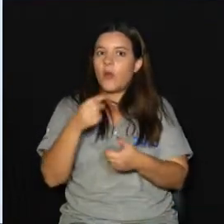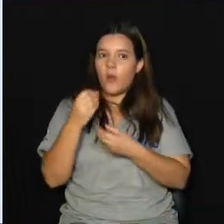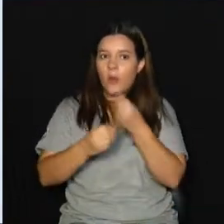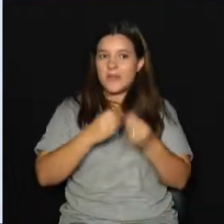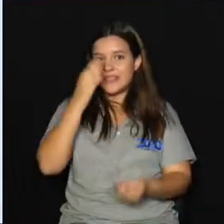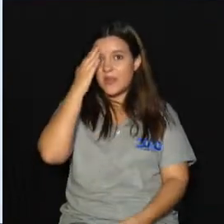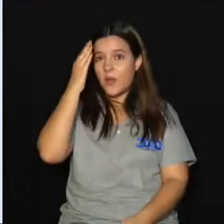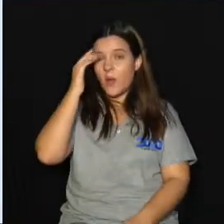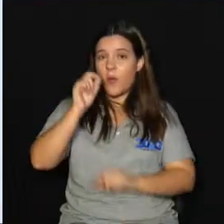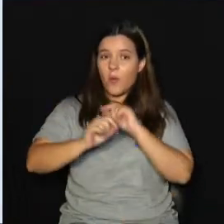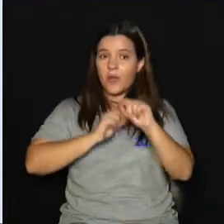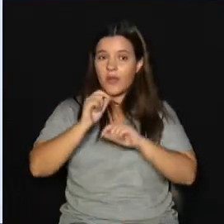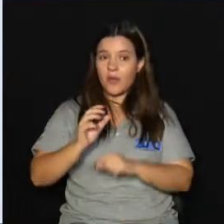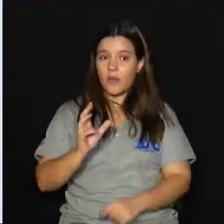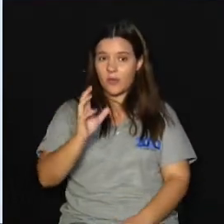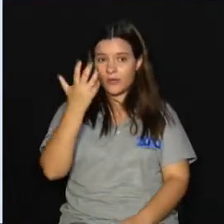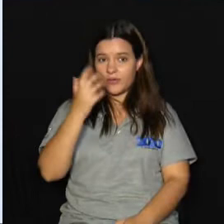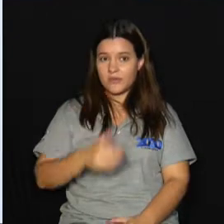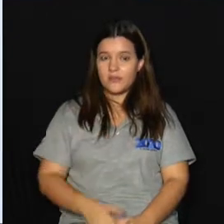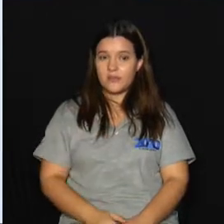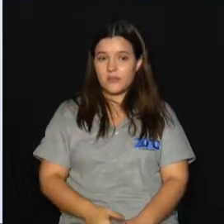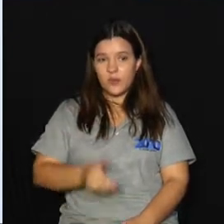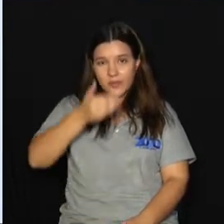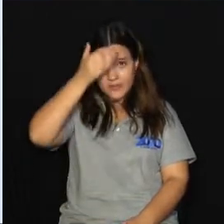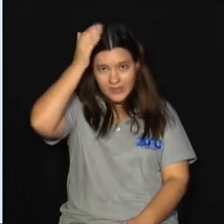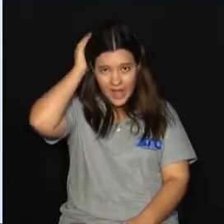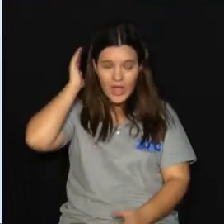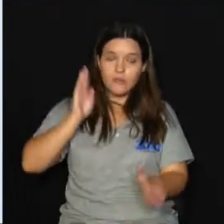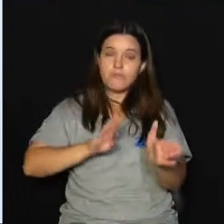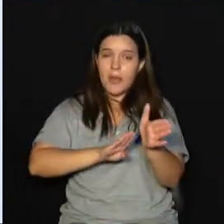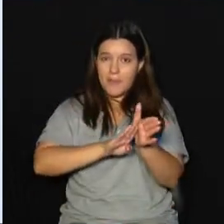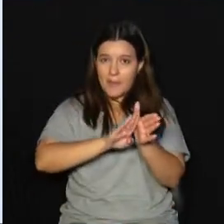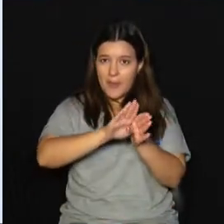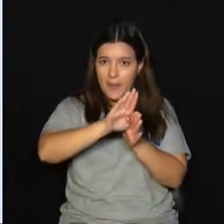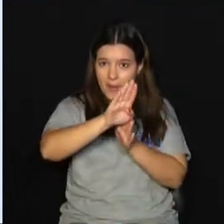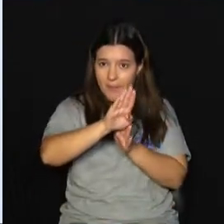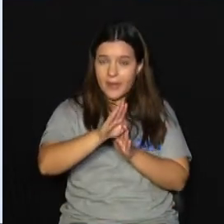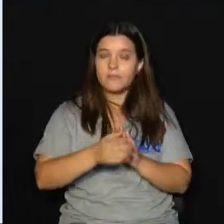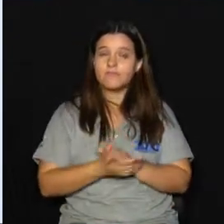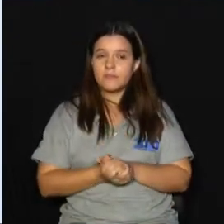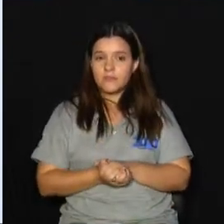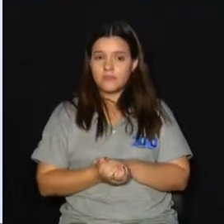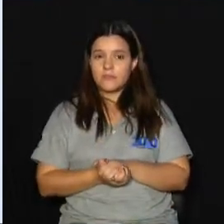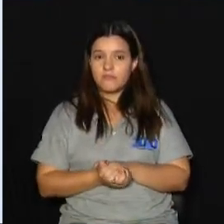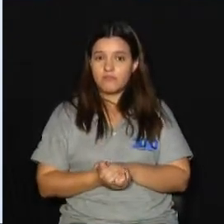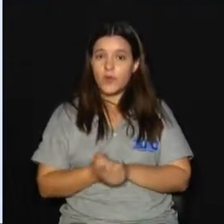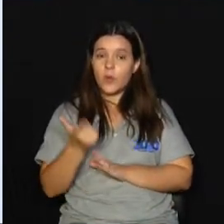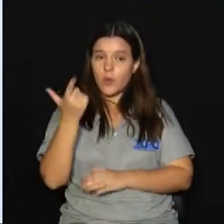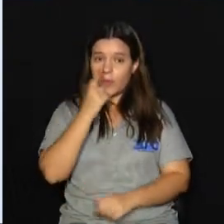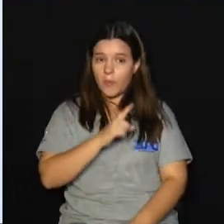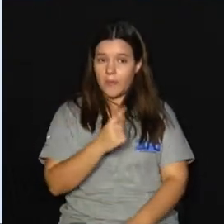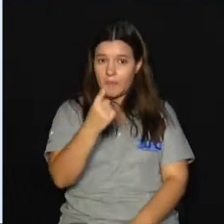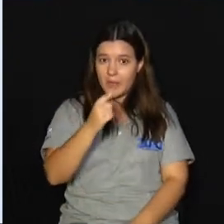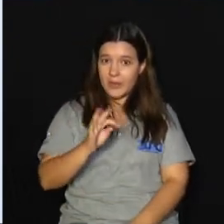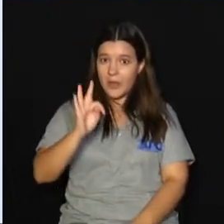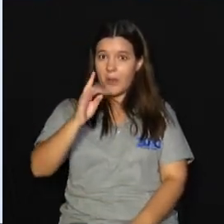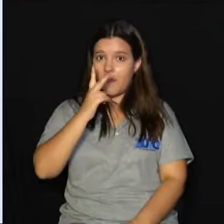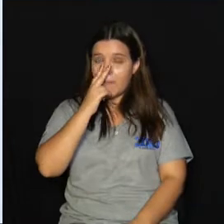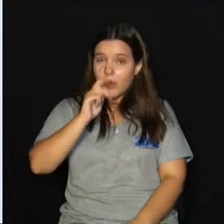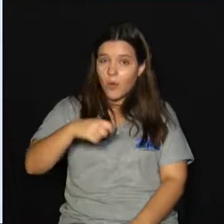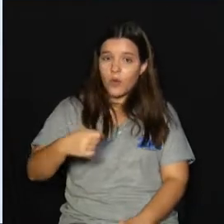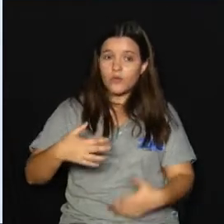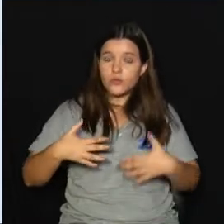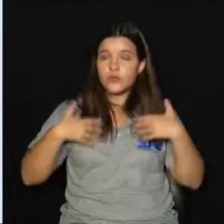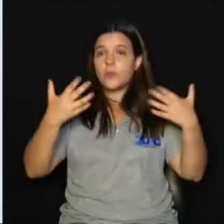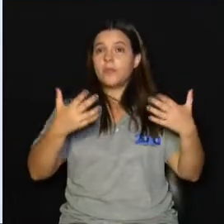muito bem o que aconteceu. O Dário, ao longo das pesquisas, subiu bastante nas intenções de voto, né? Acabou em primeiro turno, que foi uma surpresa,